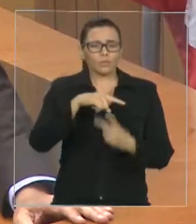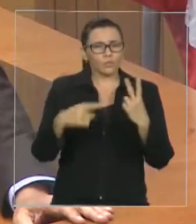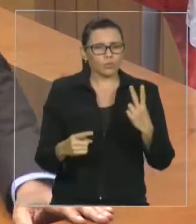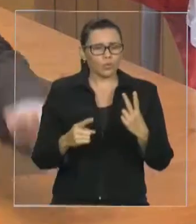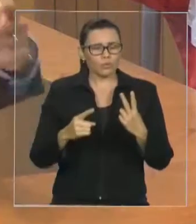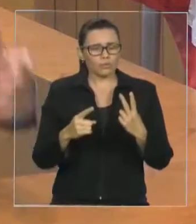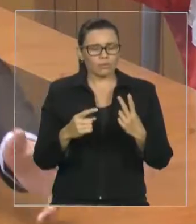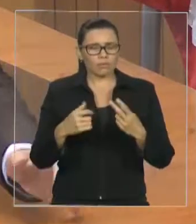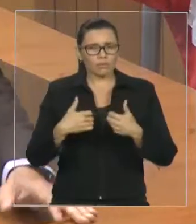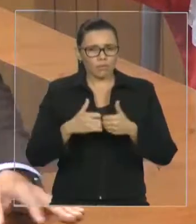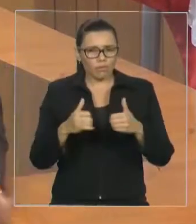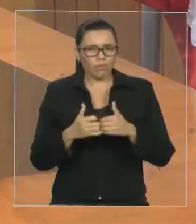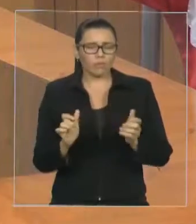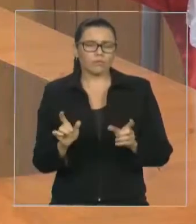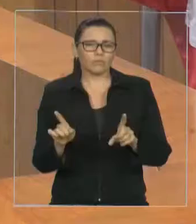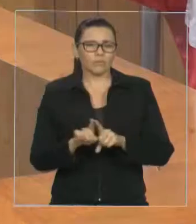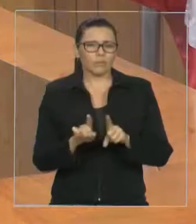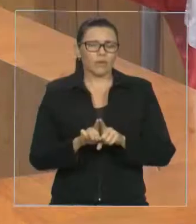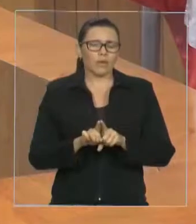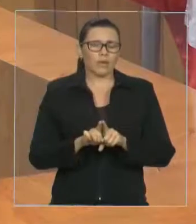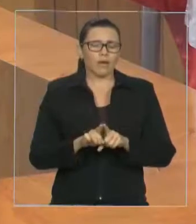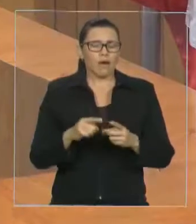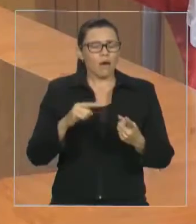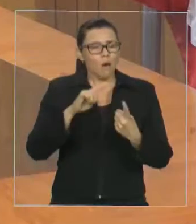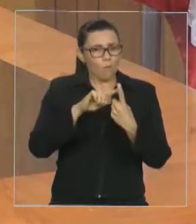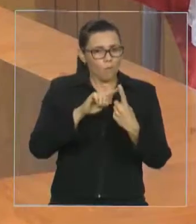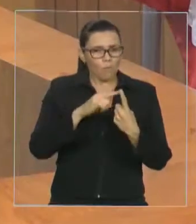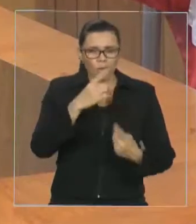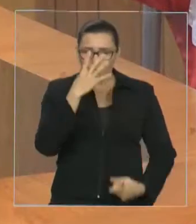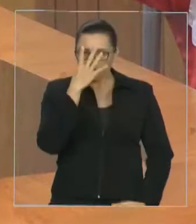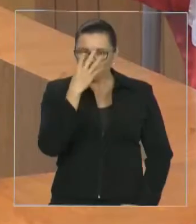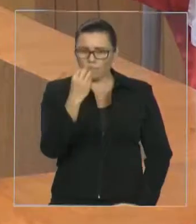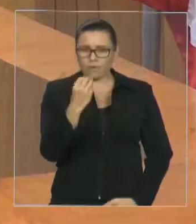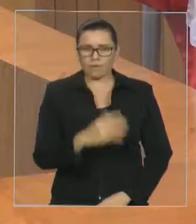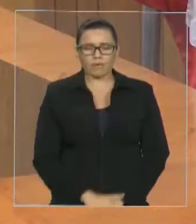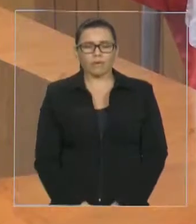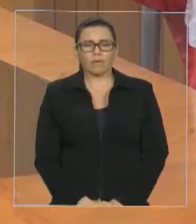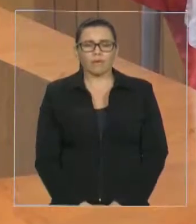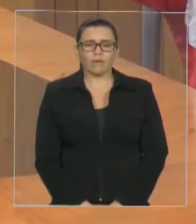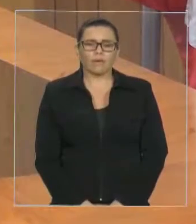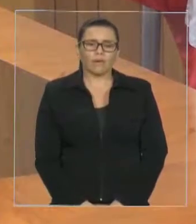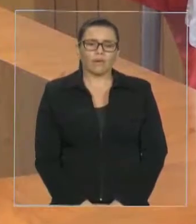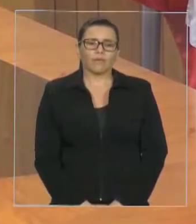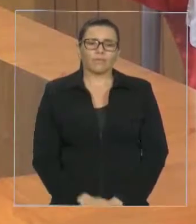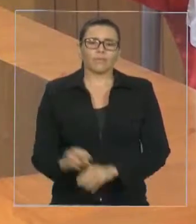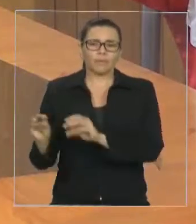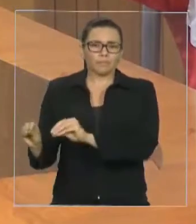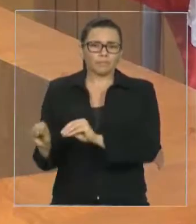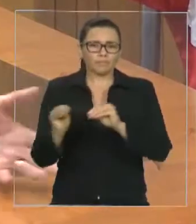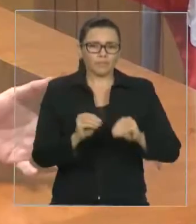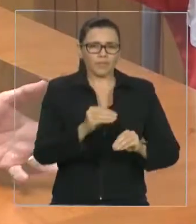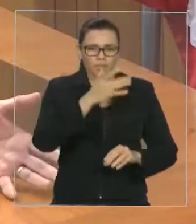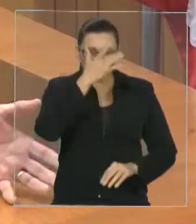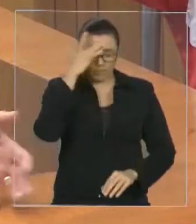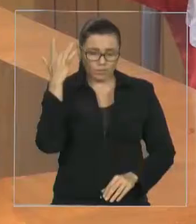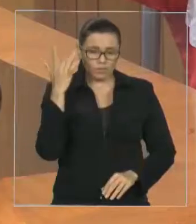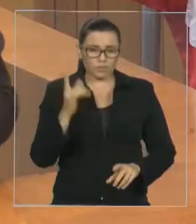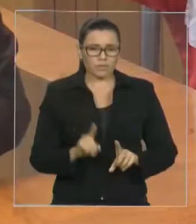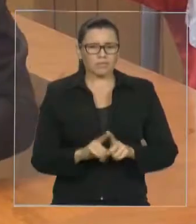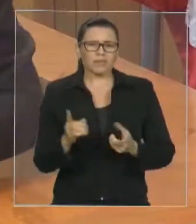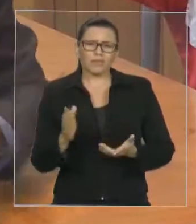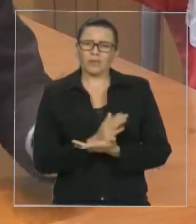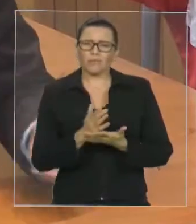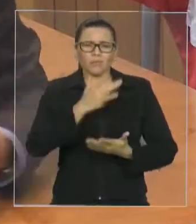três veículos para a torcida fosse prestigiar o time, mas muita gente deixou a desejar porque não pôde ir. Primeiro que não tinha